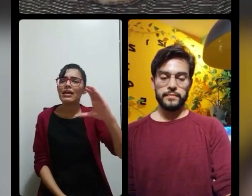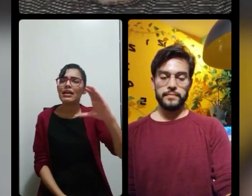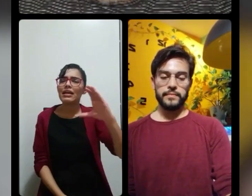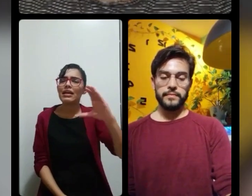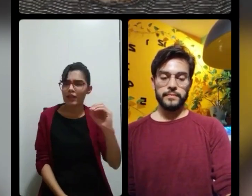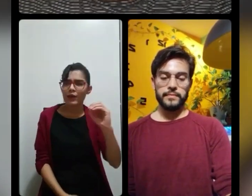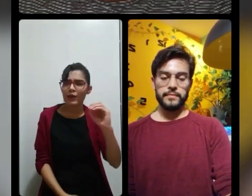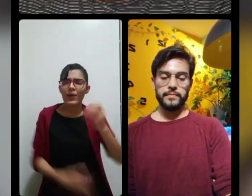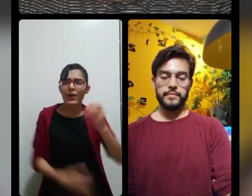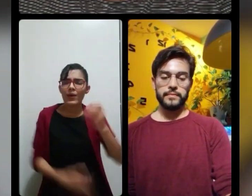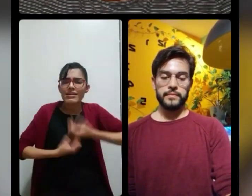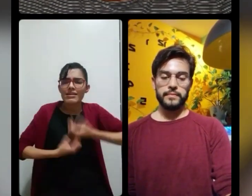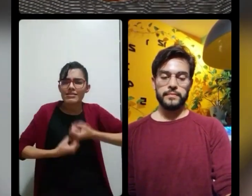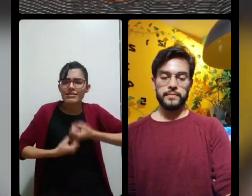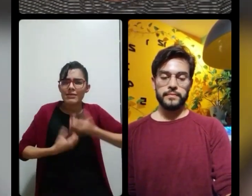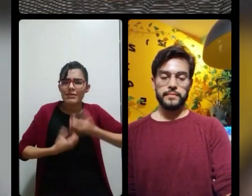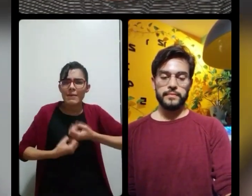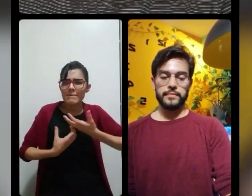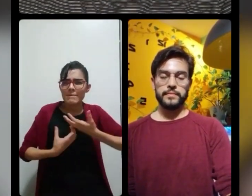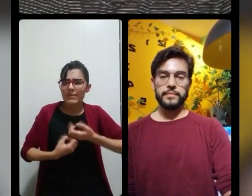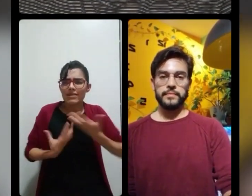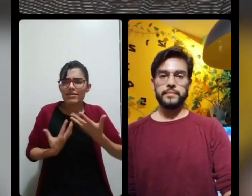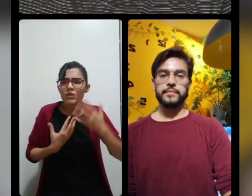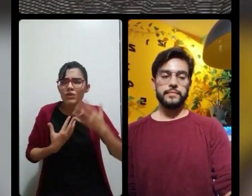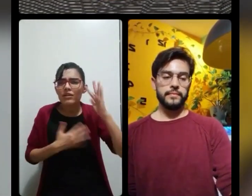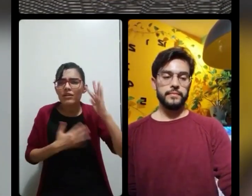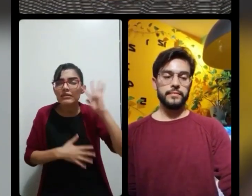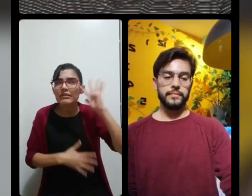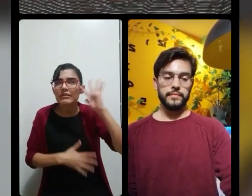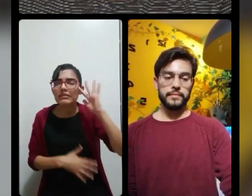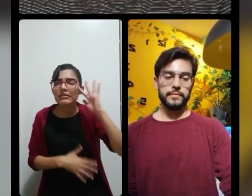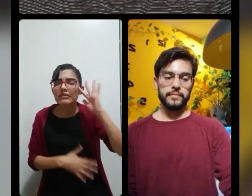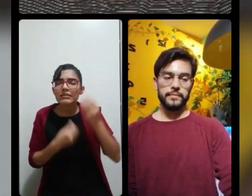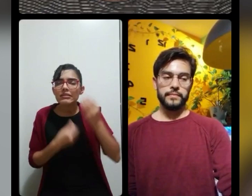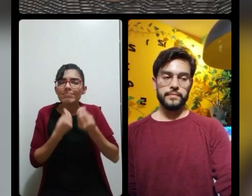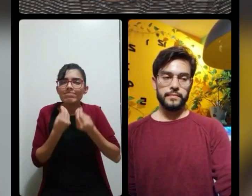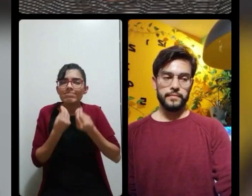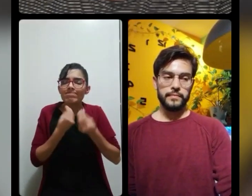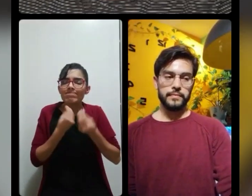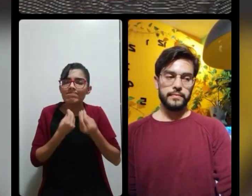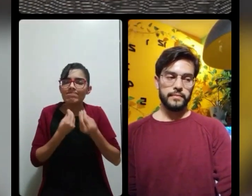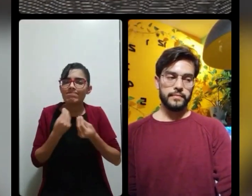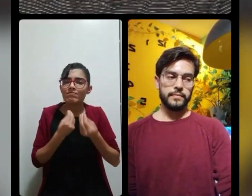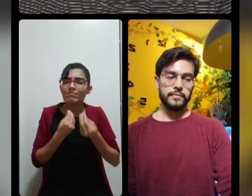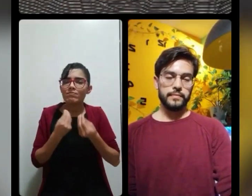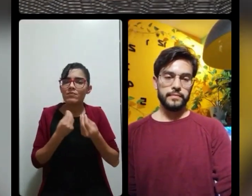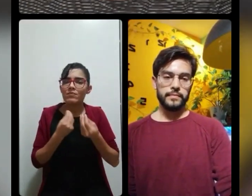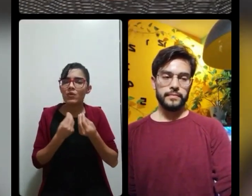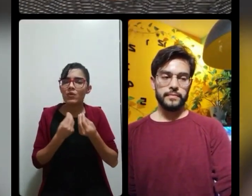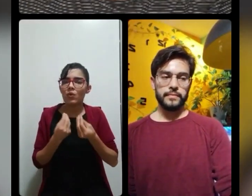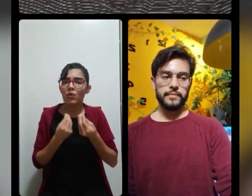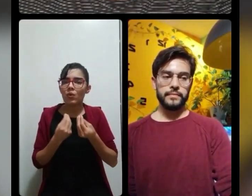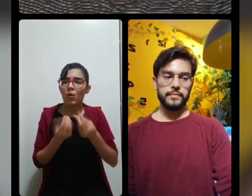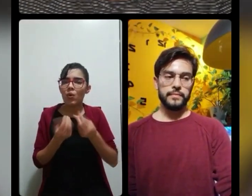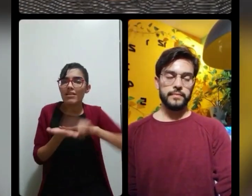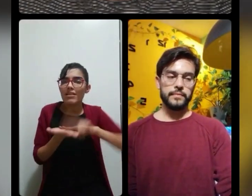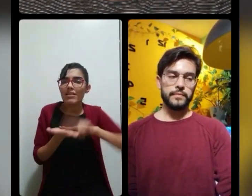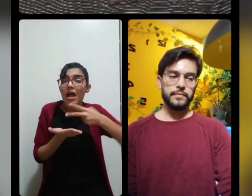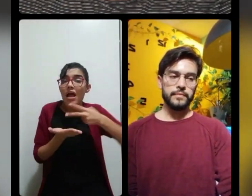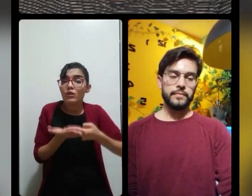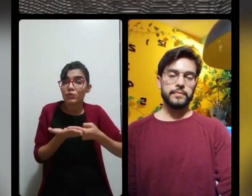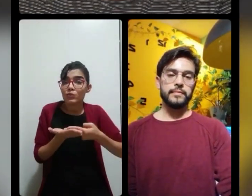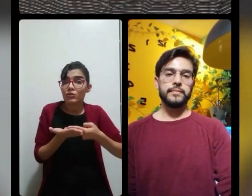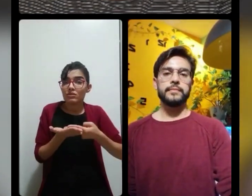onomatopeias, sons da natureza, como é que isso chega, né? A importância dessa tradução talvez se dê muito